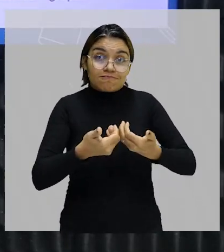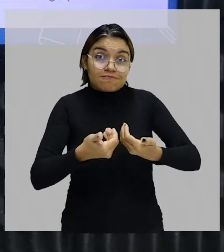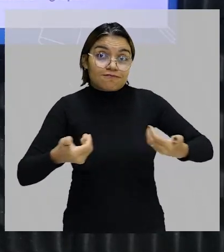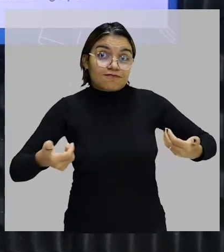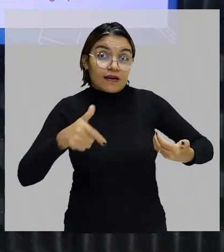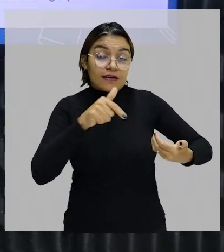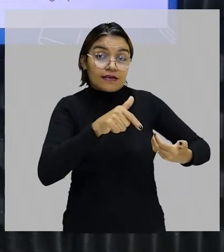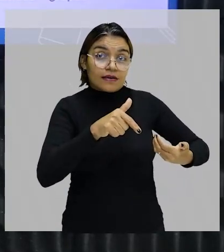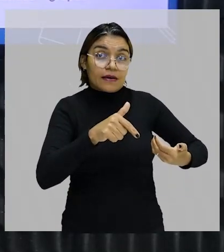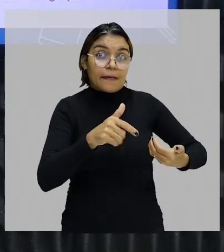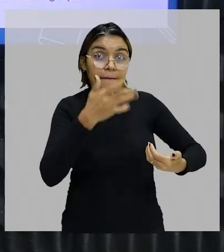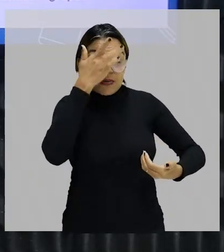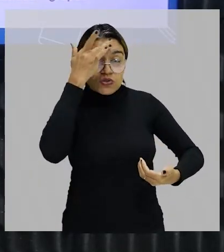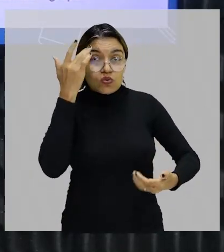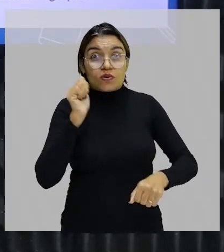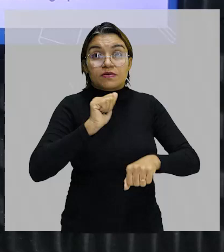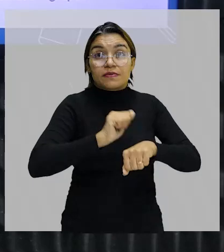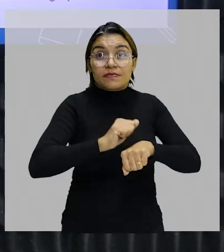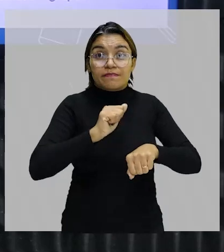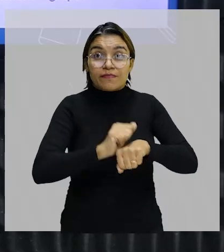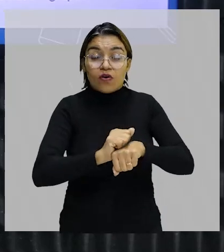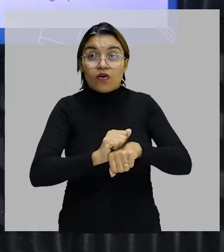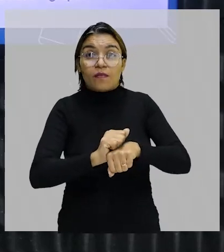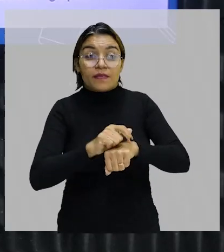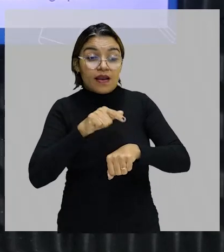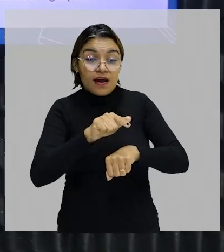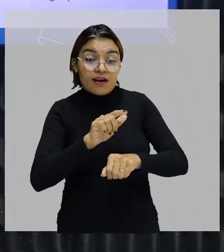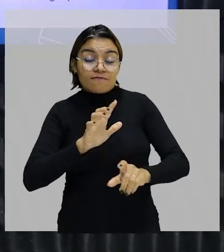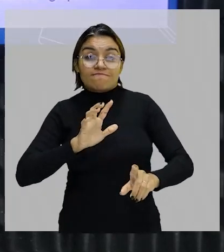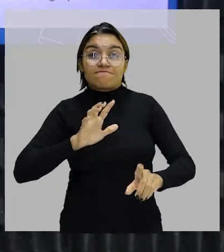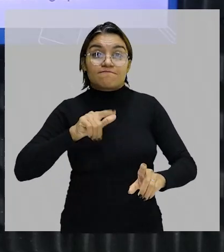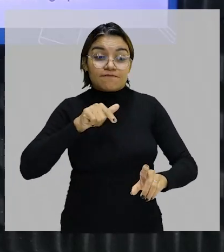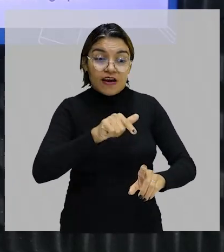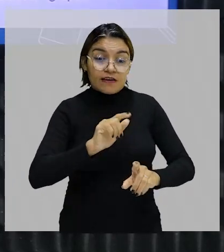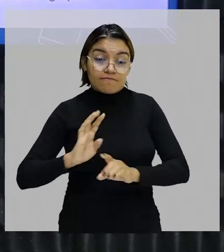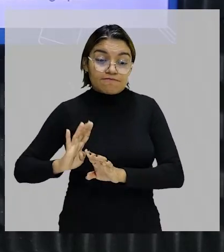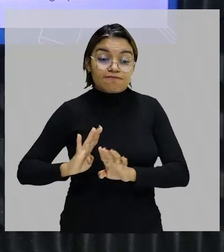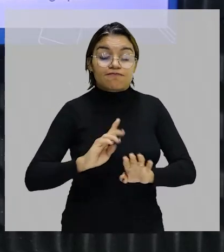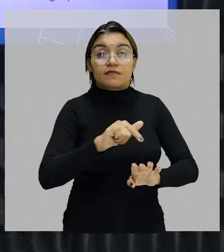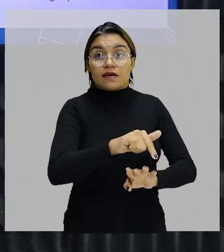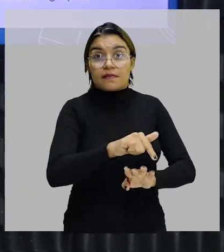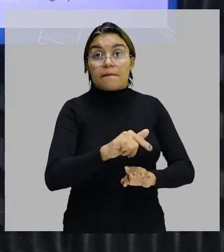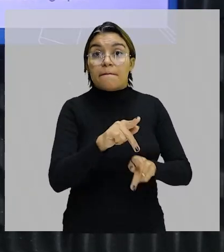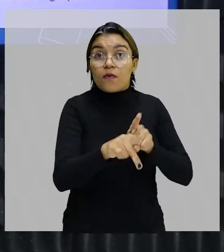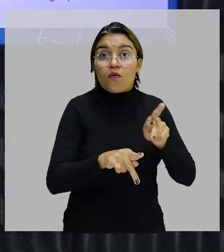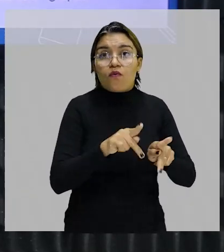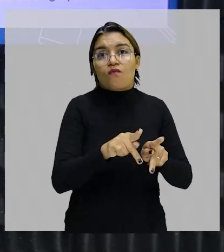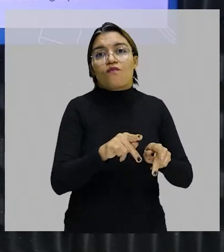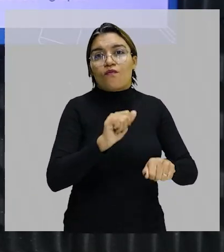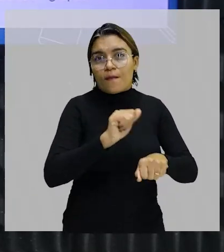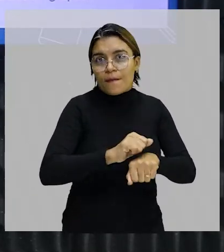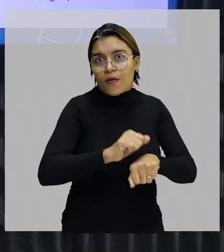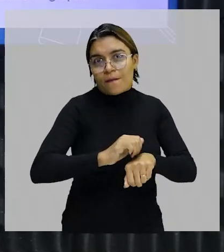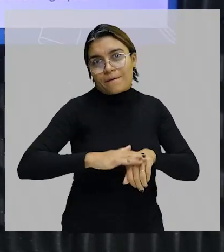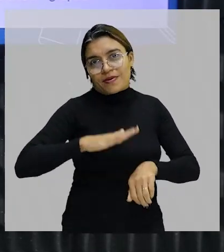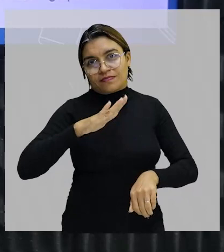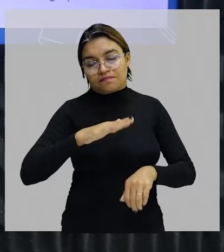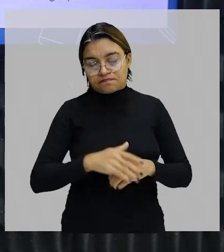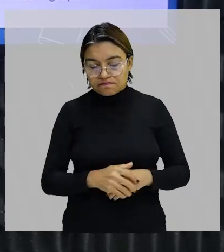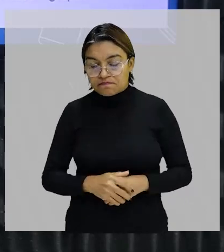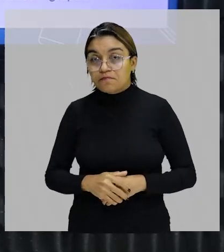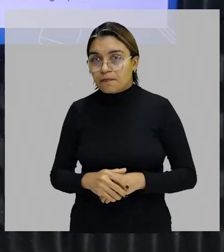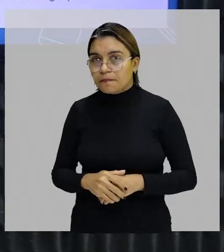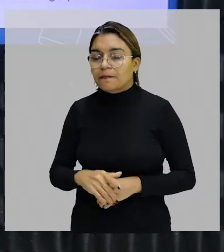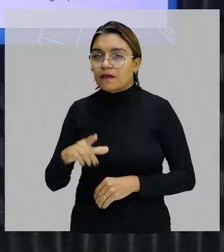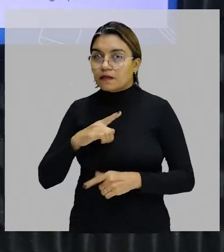pobre é empurrada, que são justamente as áreas periféricas, tá certo? As áreas das populações mais pobres. Gente, muita atenção.